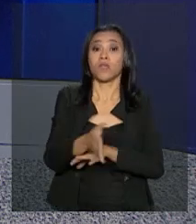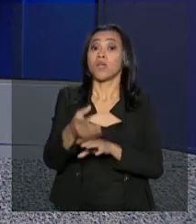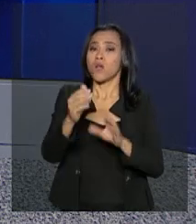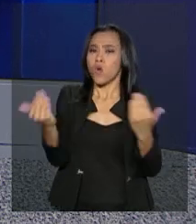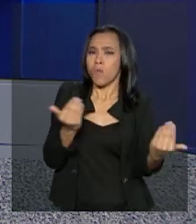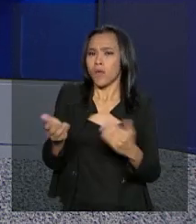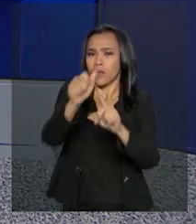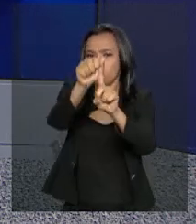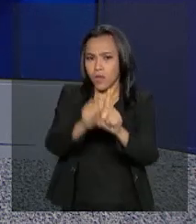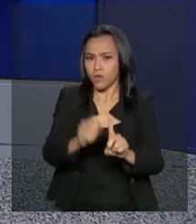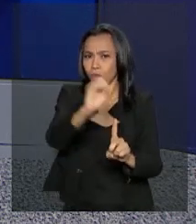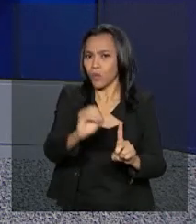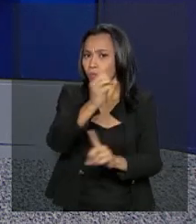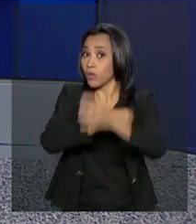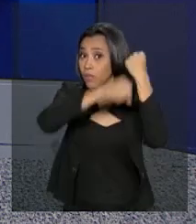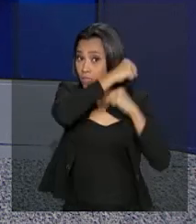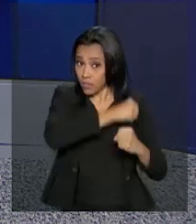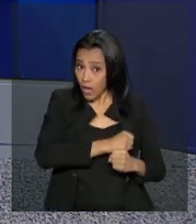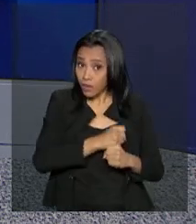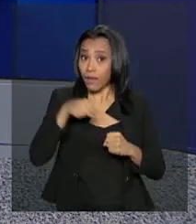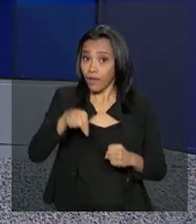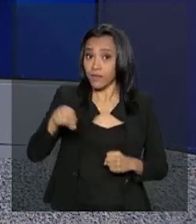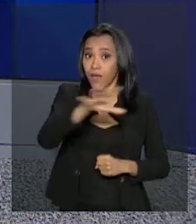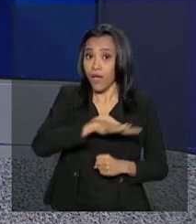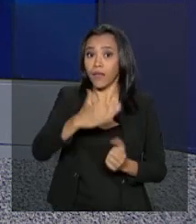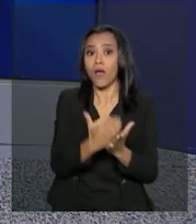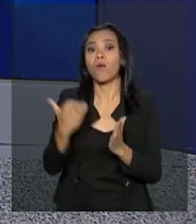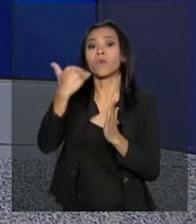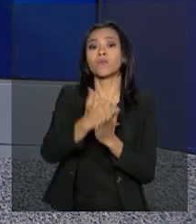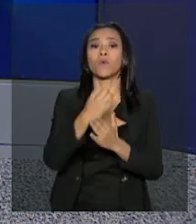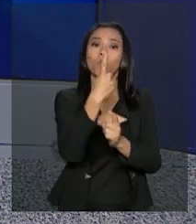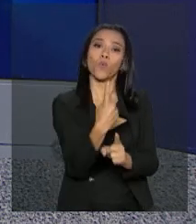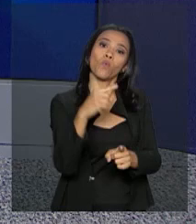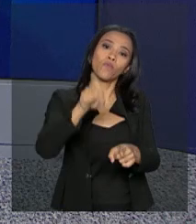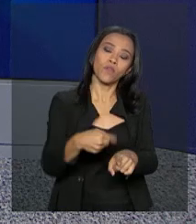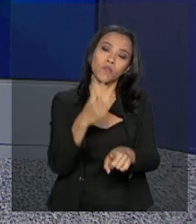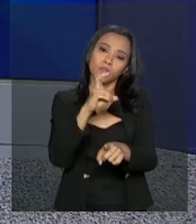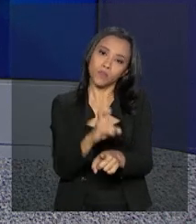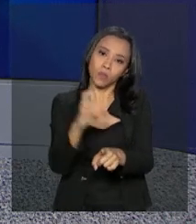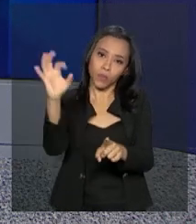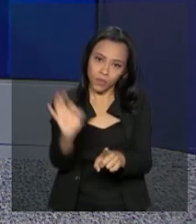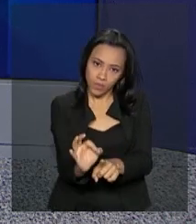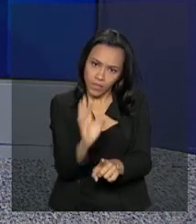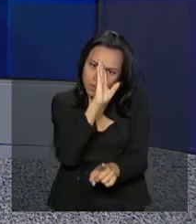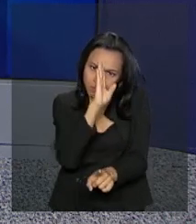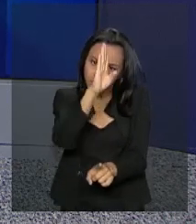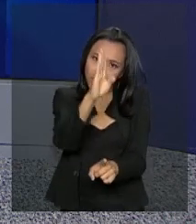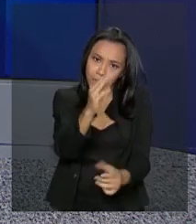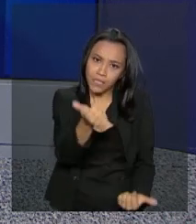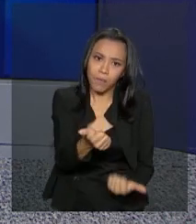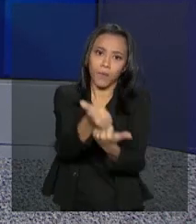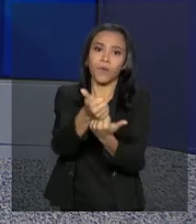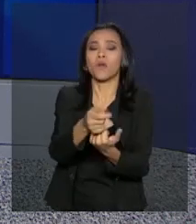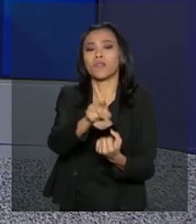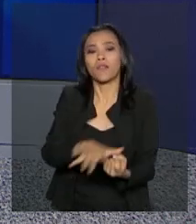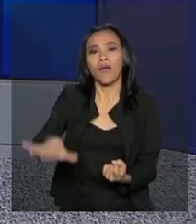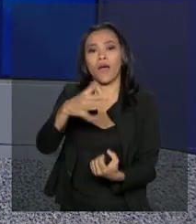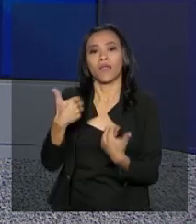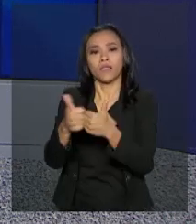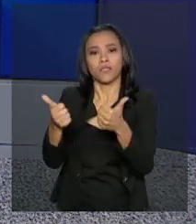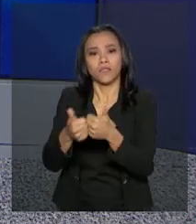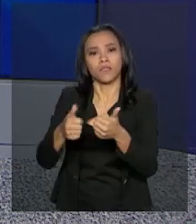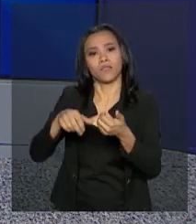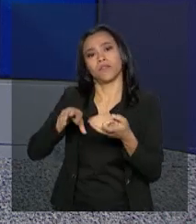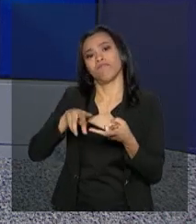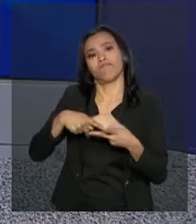outubro do ano passado os serviços também cresceram um e meio por cento as principais contribuições foram serviços de transportes serviços